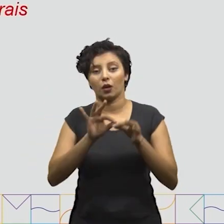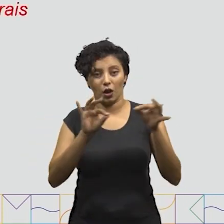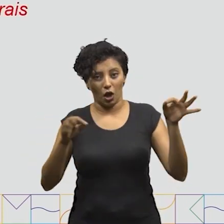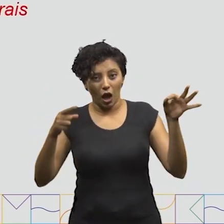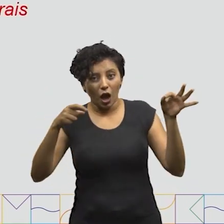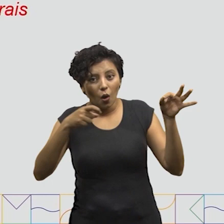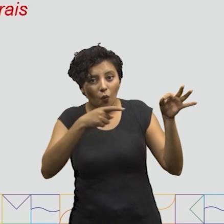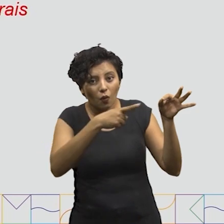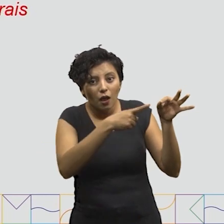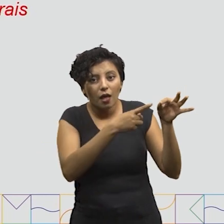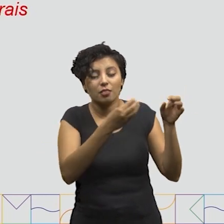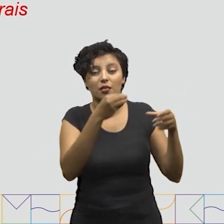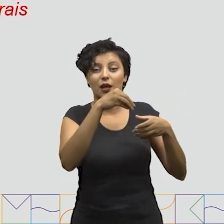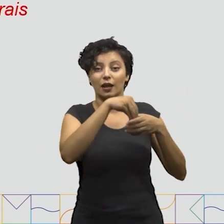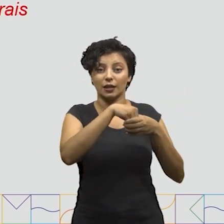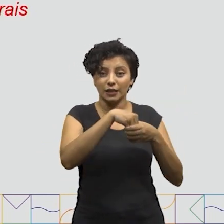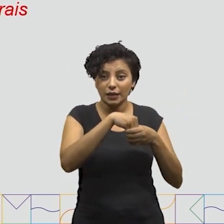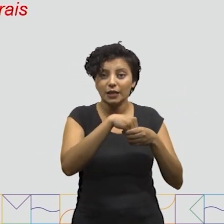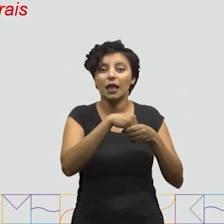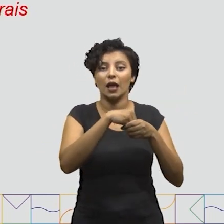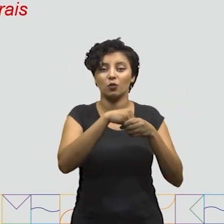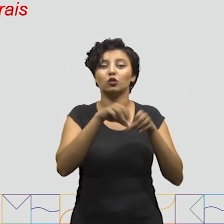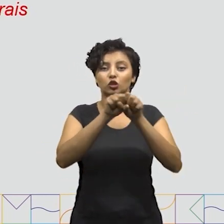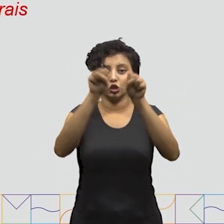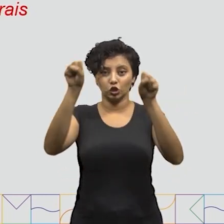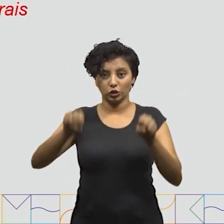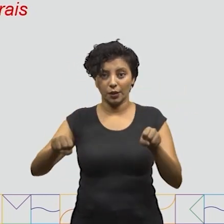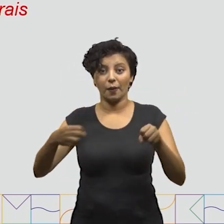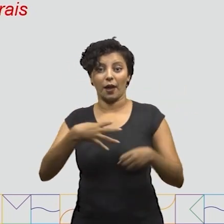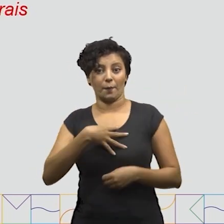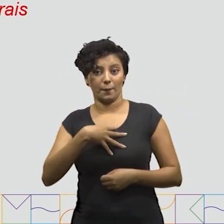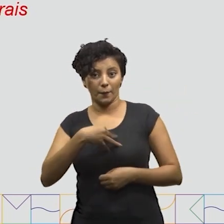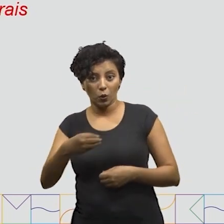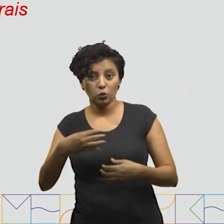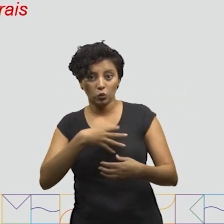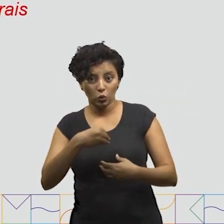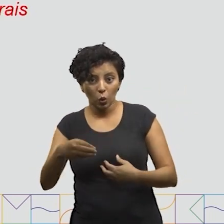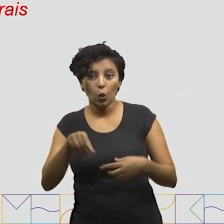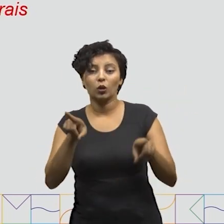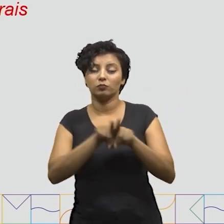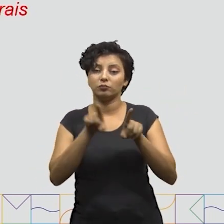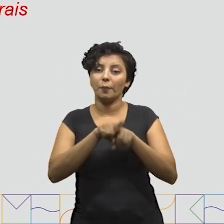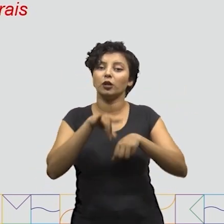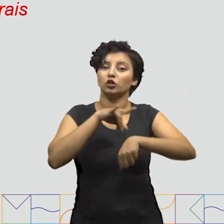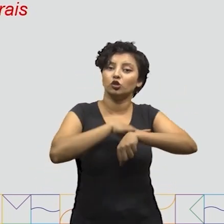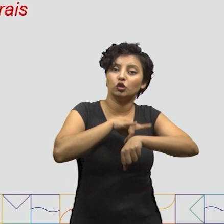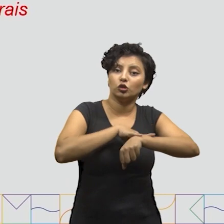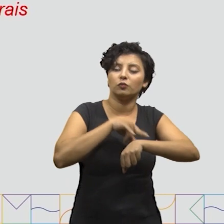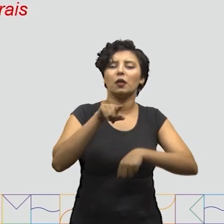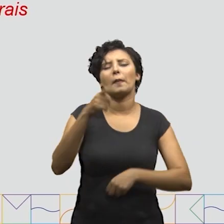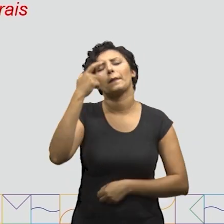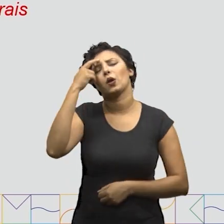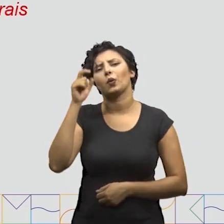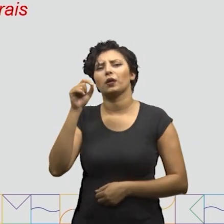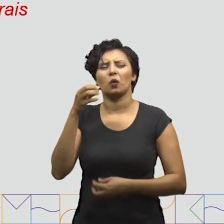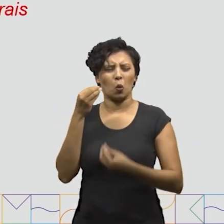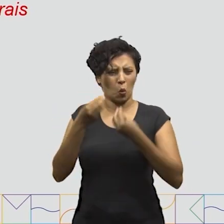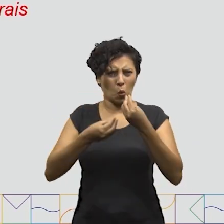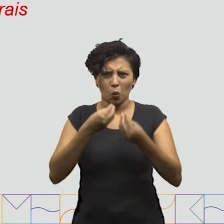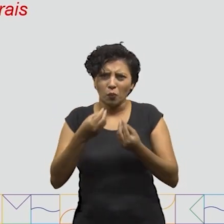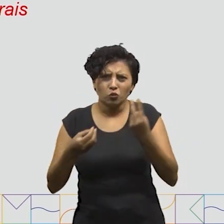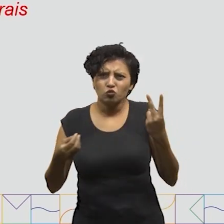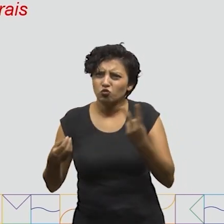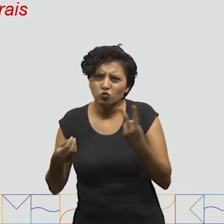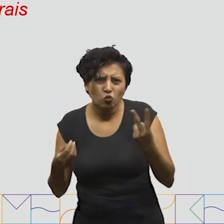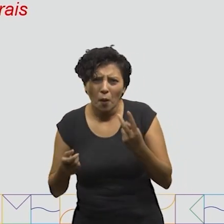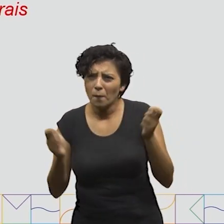uretra faz parte do sistema reprodutor e do sistema urinário, portanto. Você pode pensar